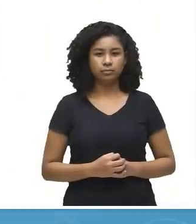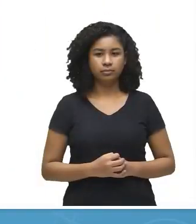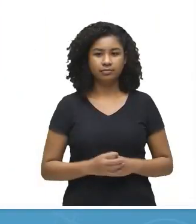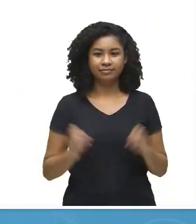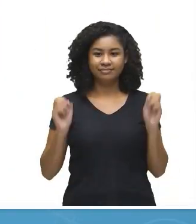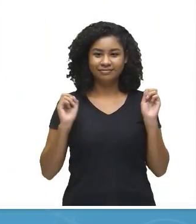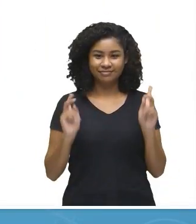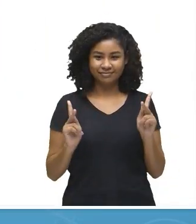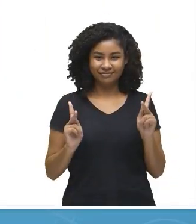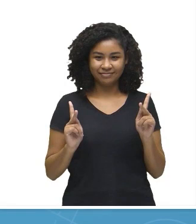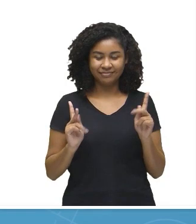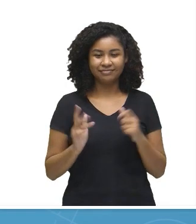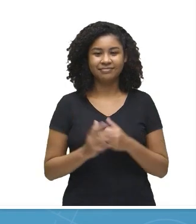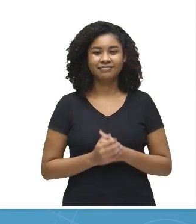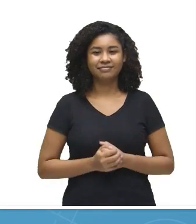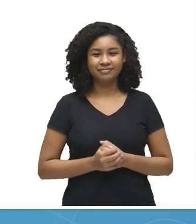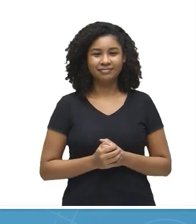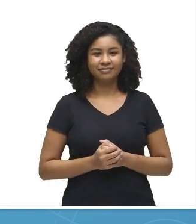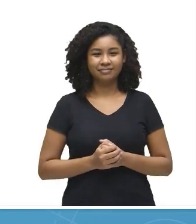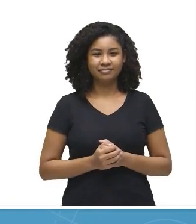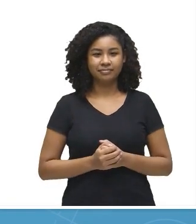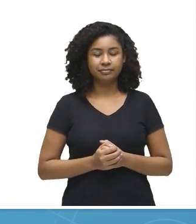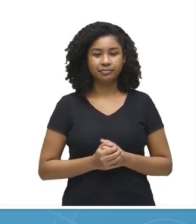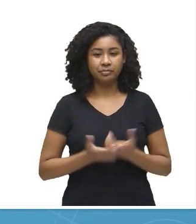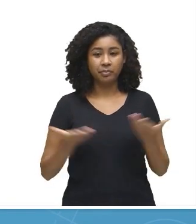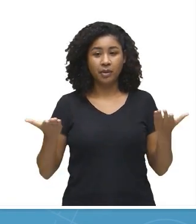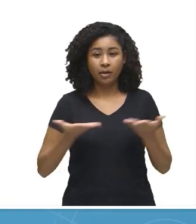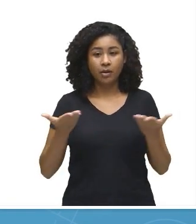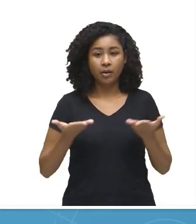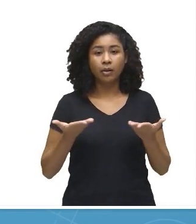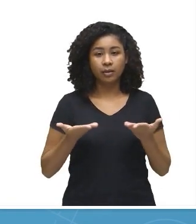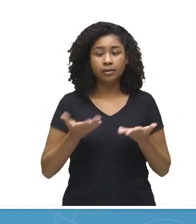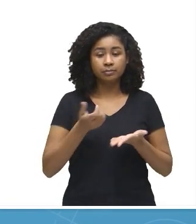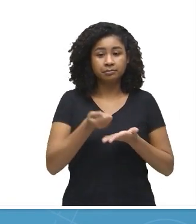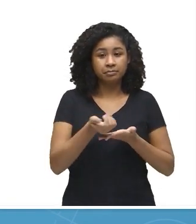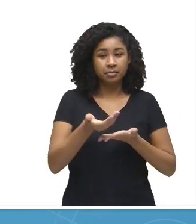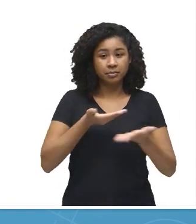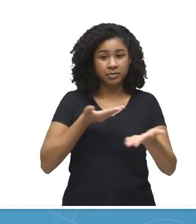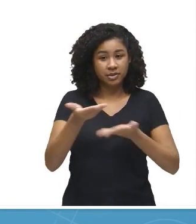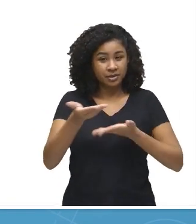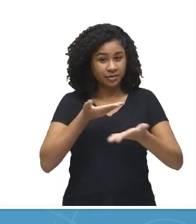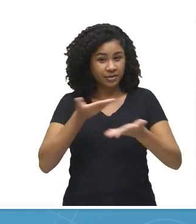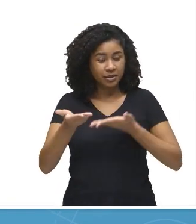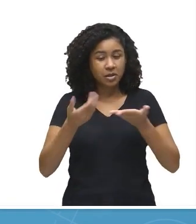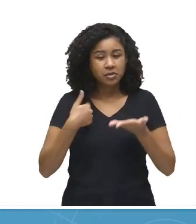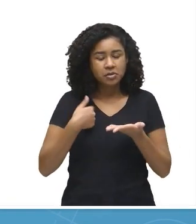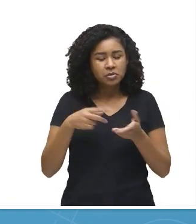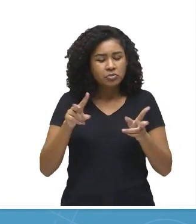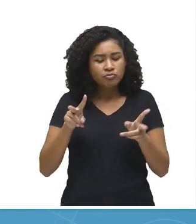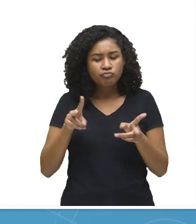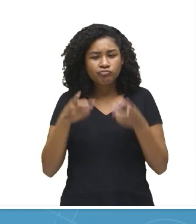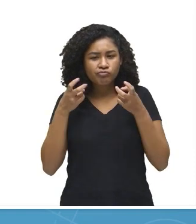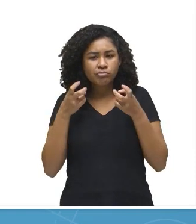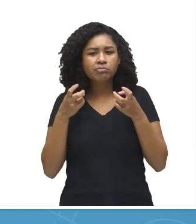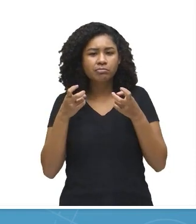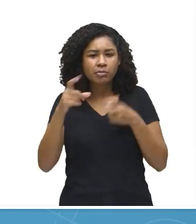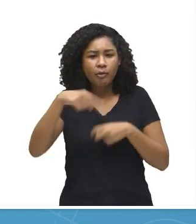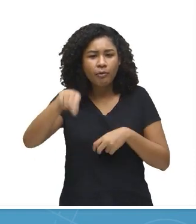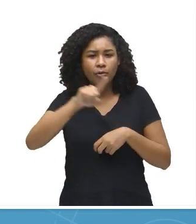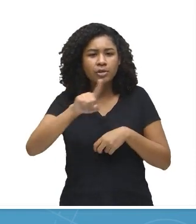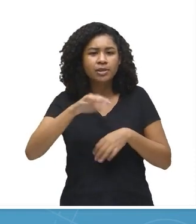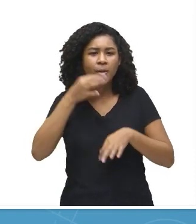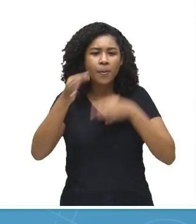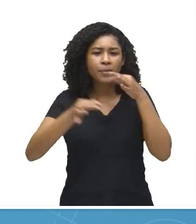Ok, turmas. Voltamos aqui com a nossa interatividade. Vamos ver aqui no chat, vocês estão respondendo. O